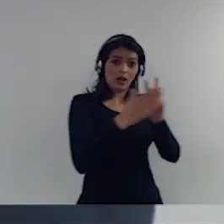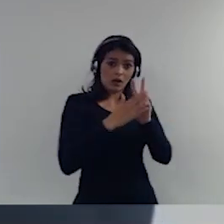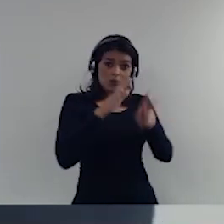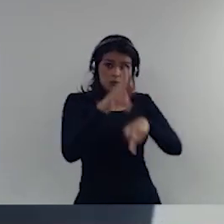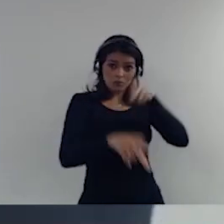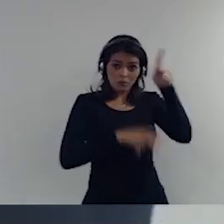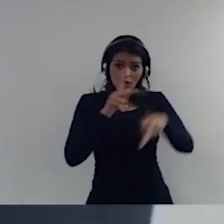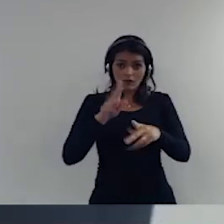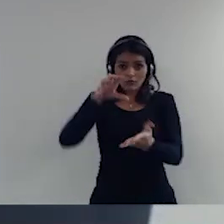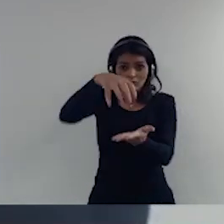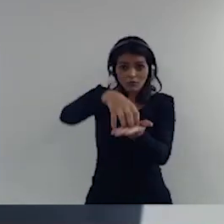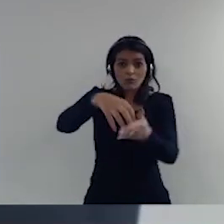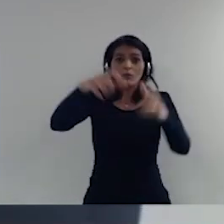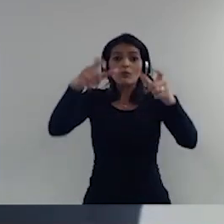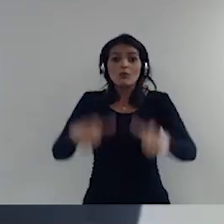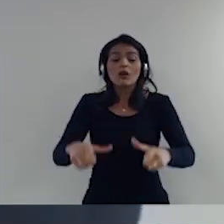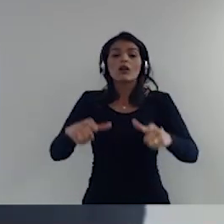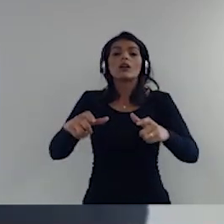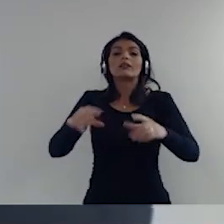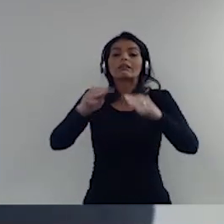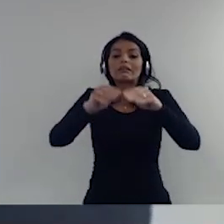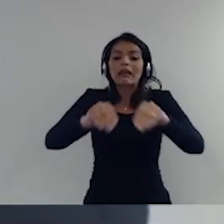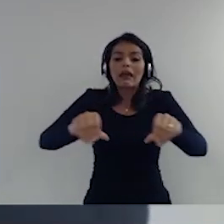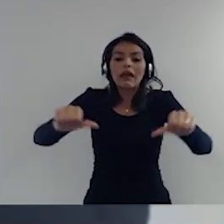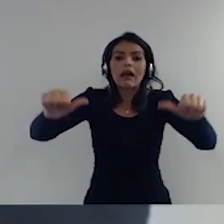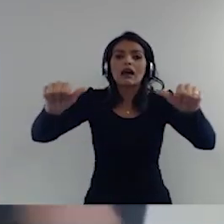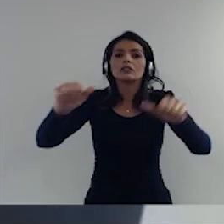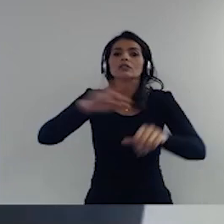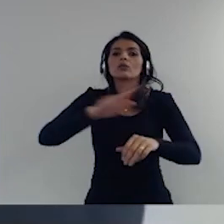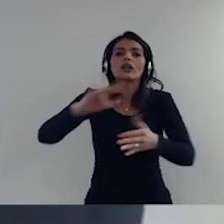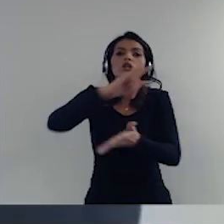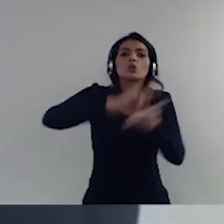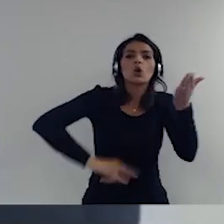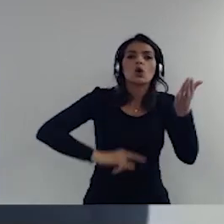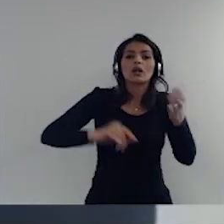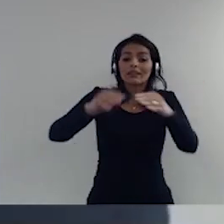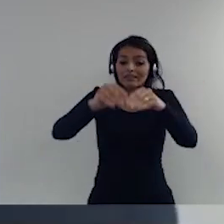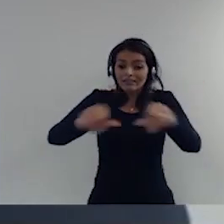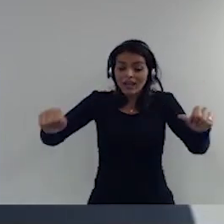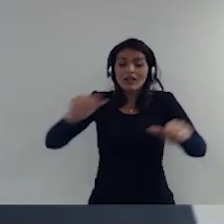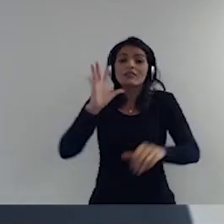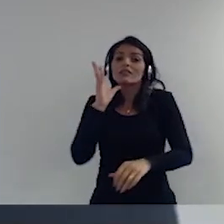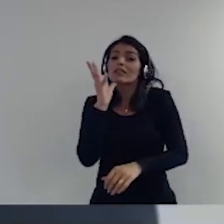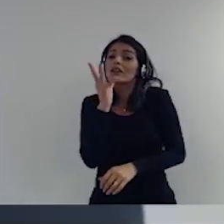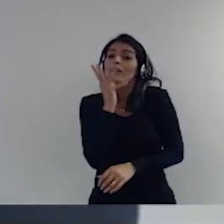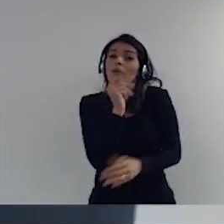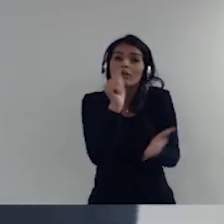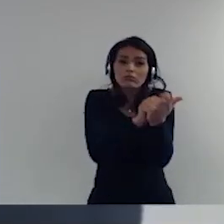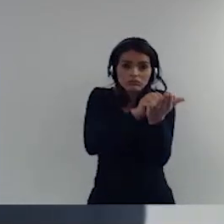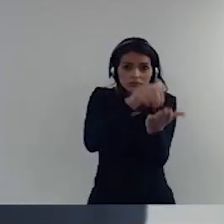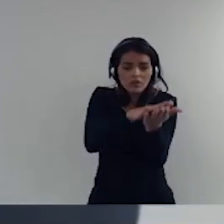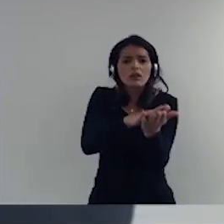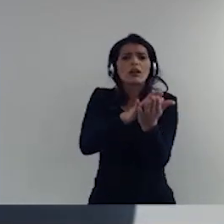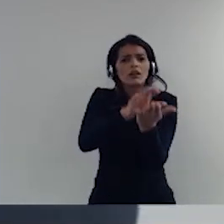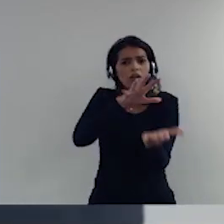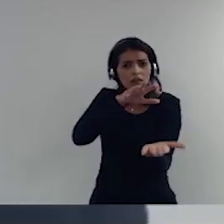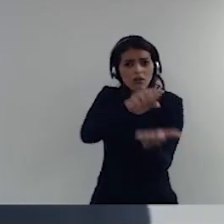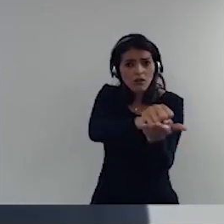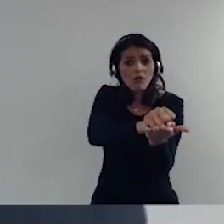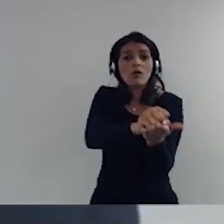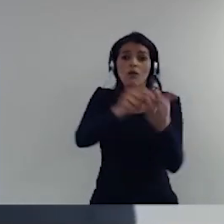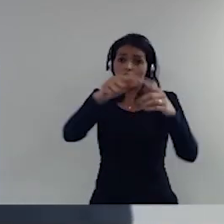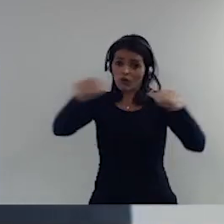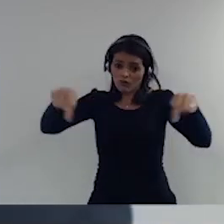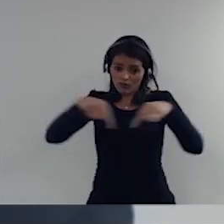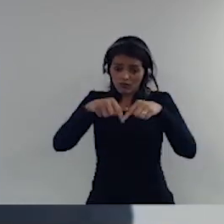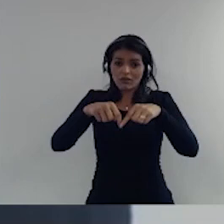situados em terras não homologadas. As terras demoram muito para ser homologada. Teve uma decisão recente também da turma